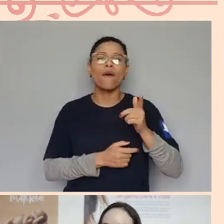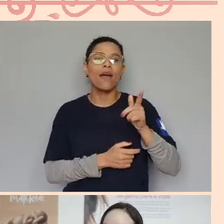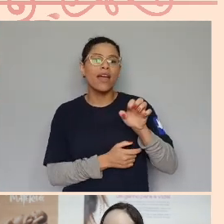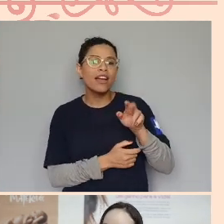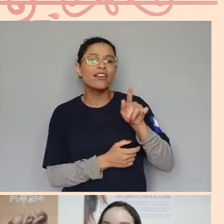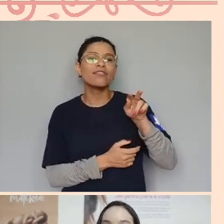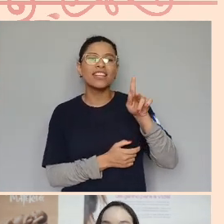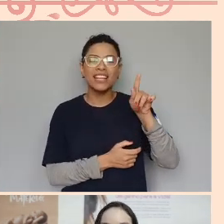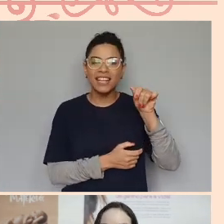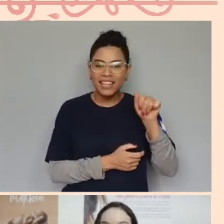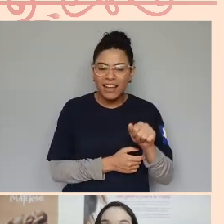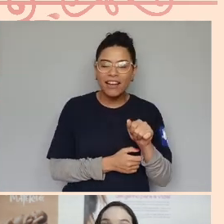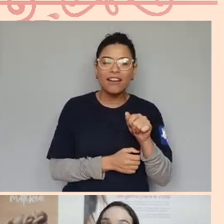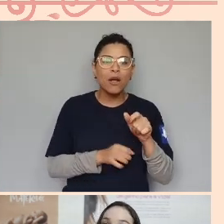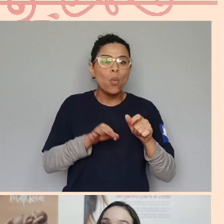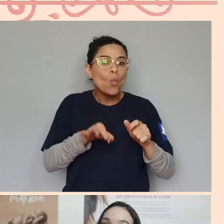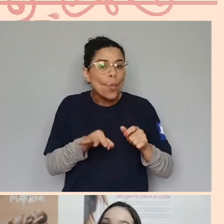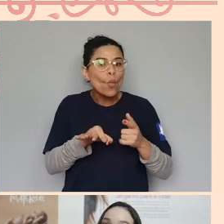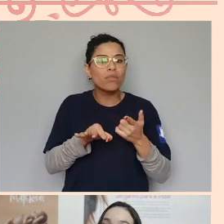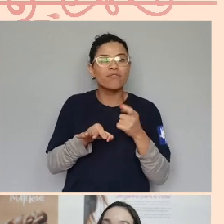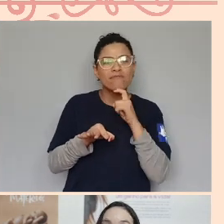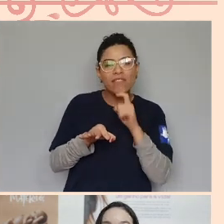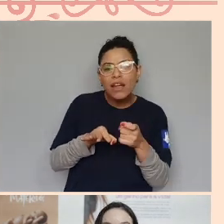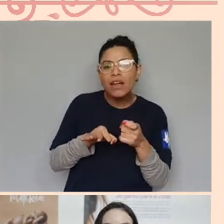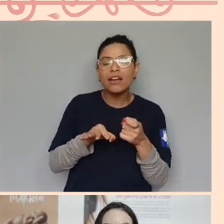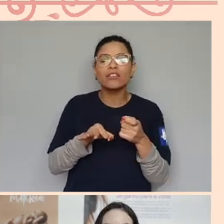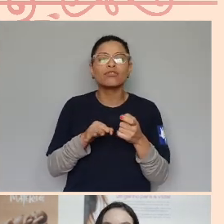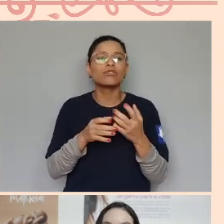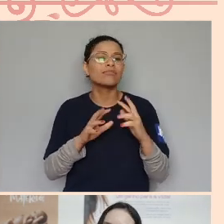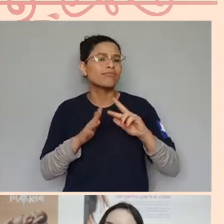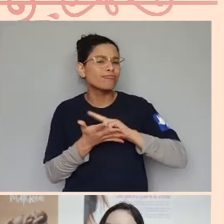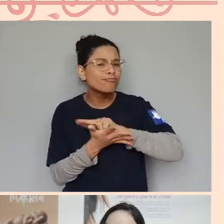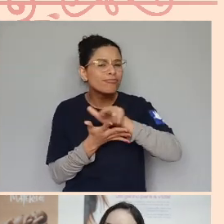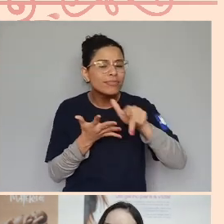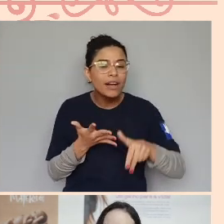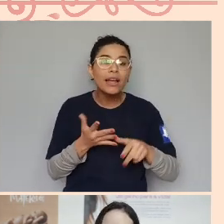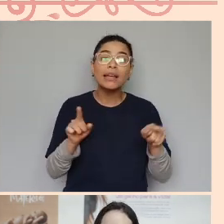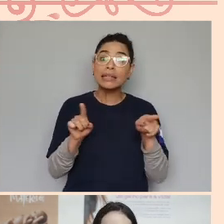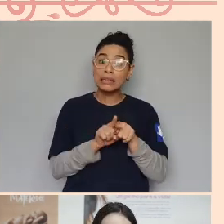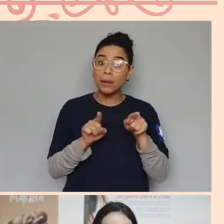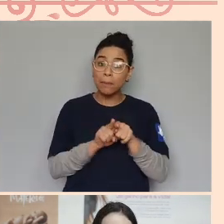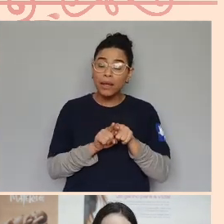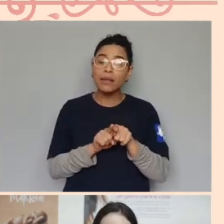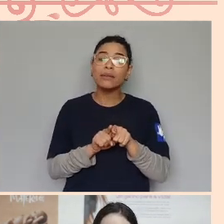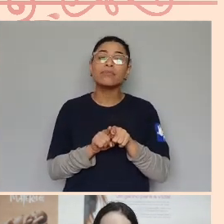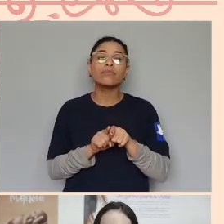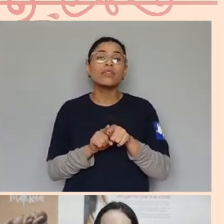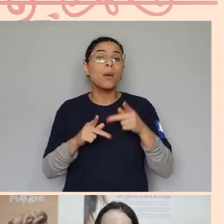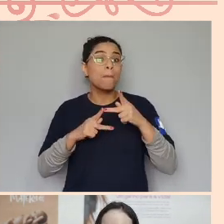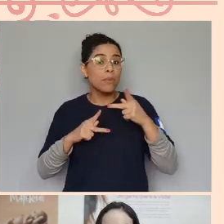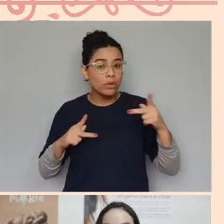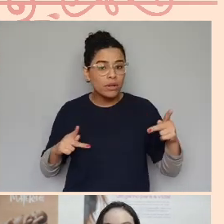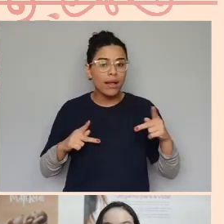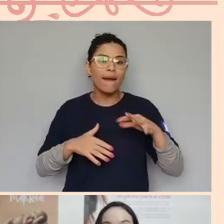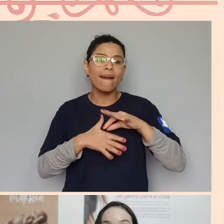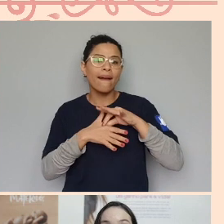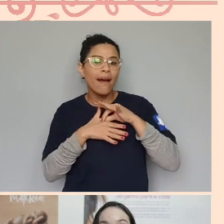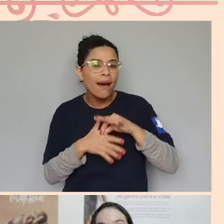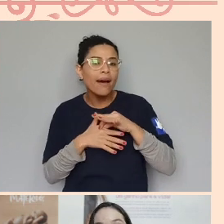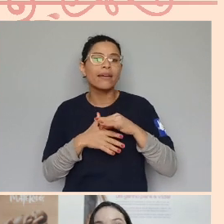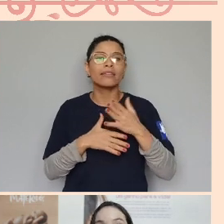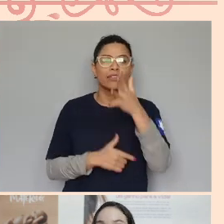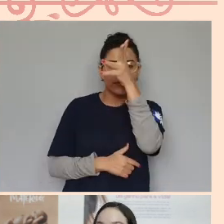de bico. E um alimento do grupo da proteína animal para aquelas mães que consomem a proteína animal, que é a carne,